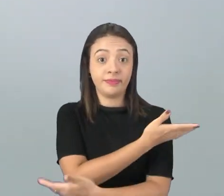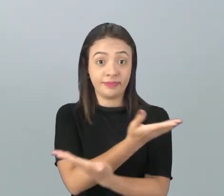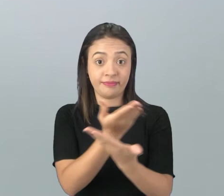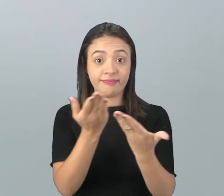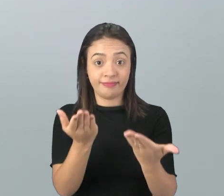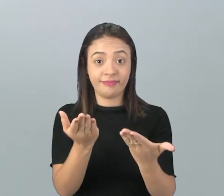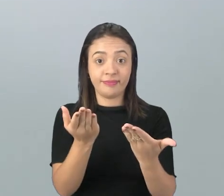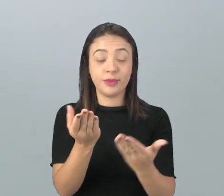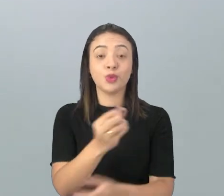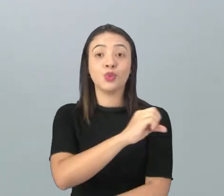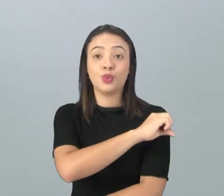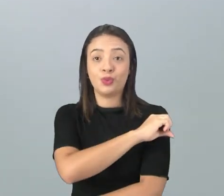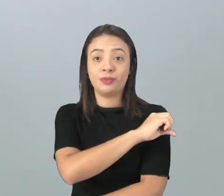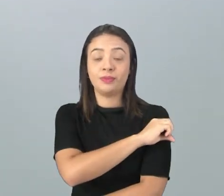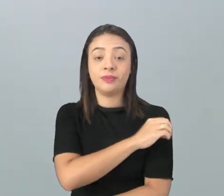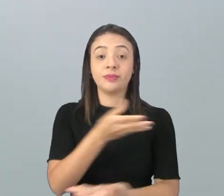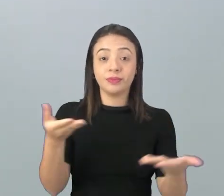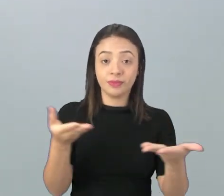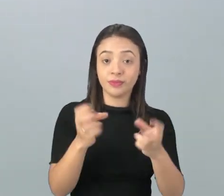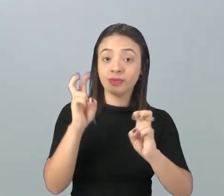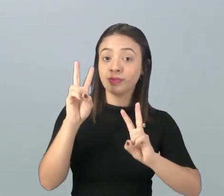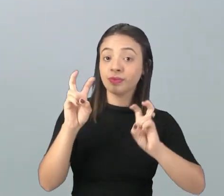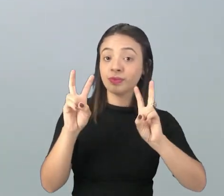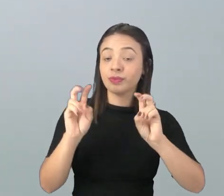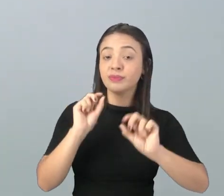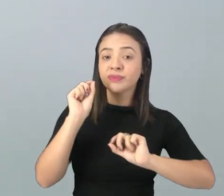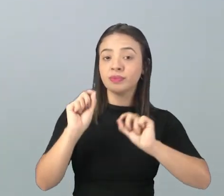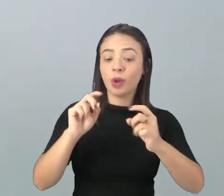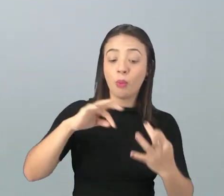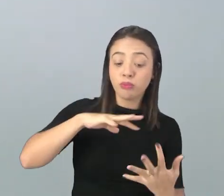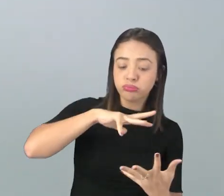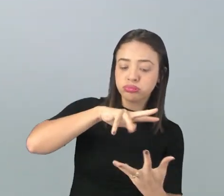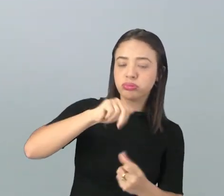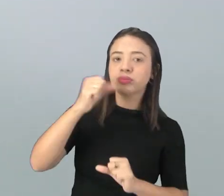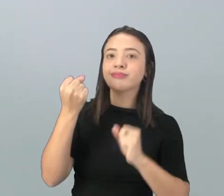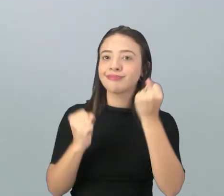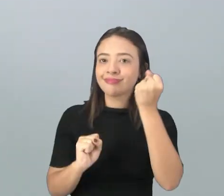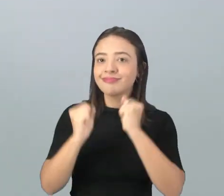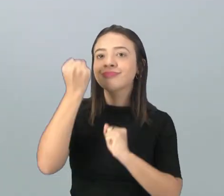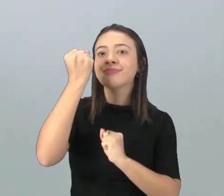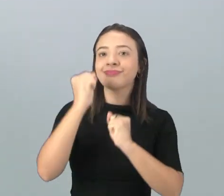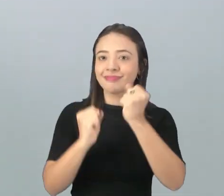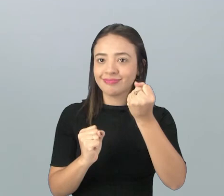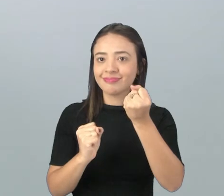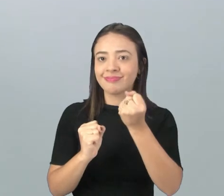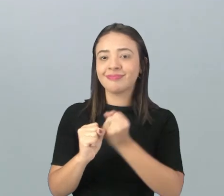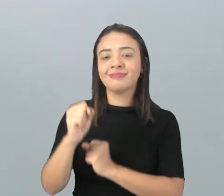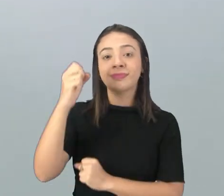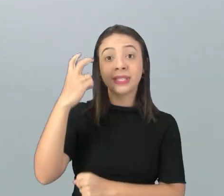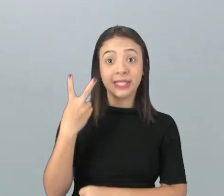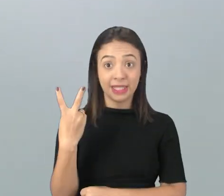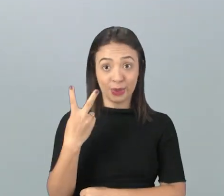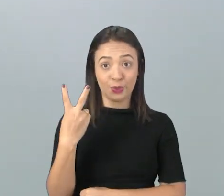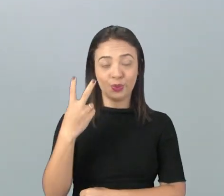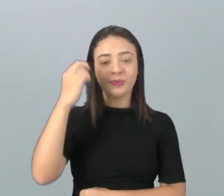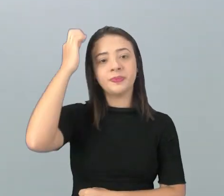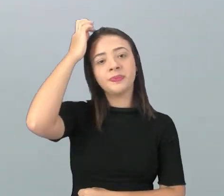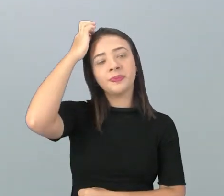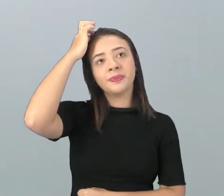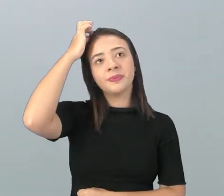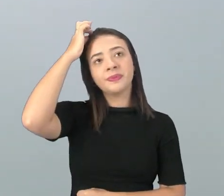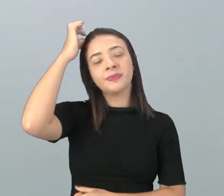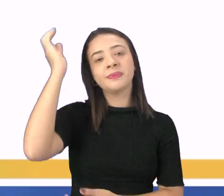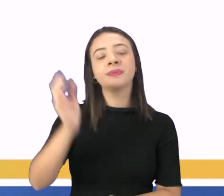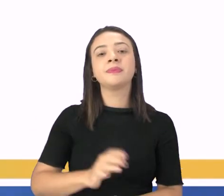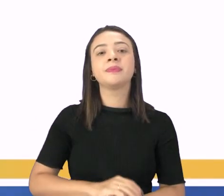ensino fundamental. E o nosso estudo de hoje é Industrialização no Mundo, parte 2. Vamos lá então?